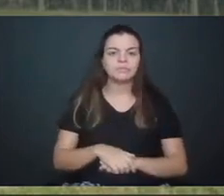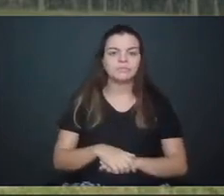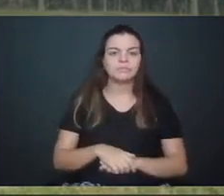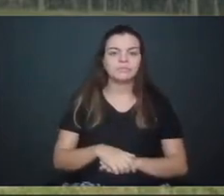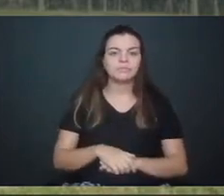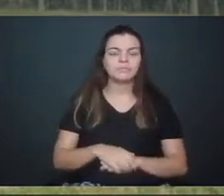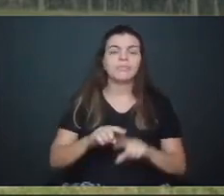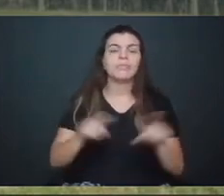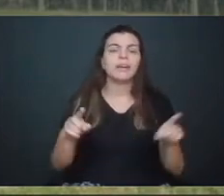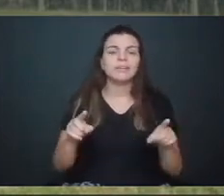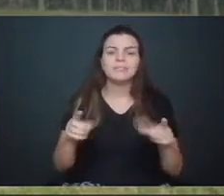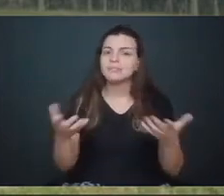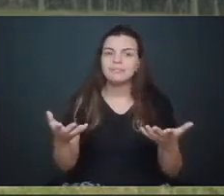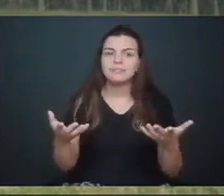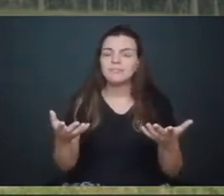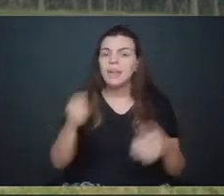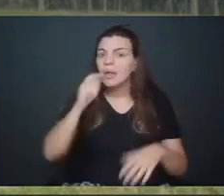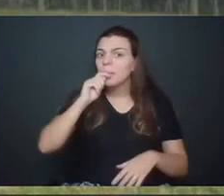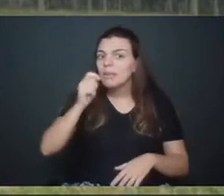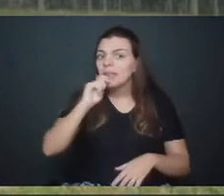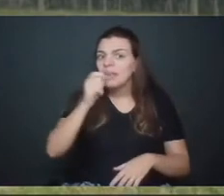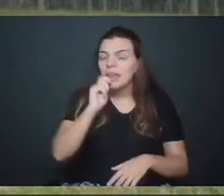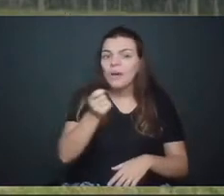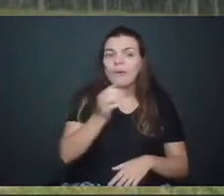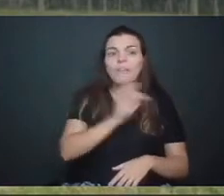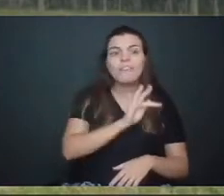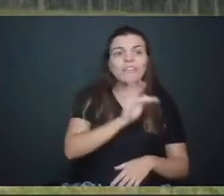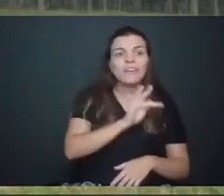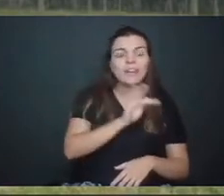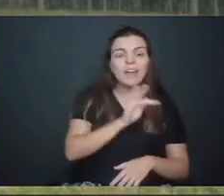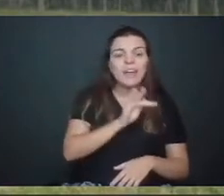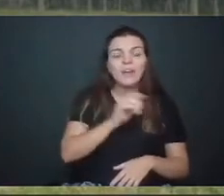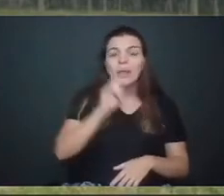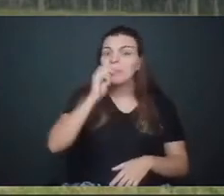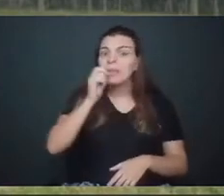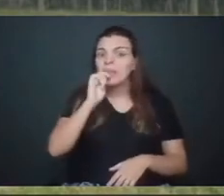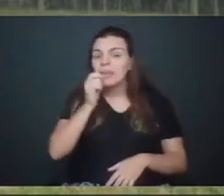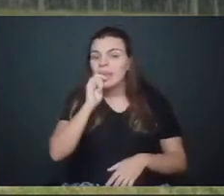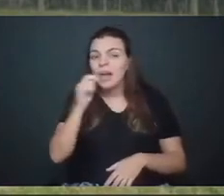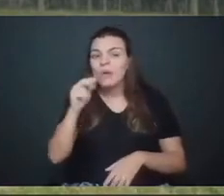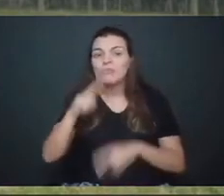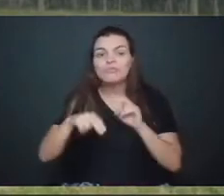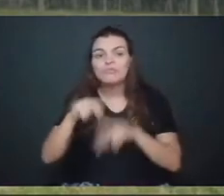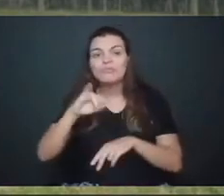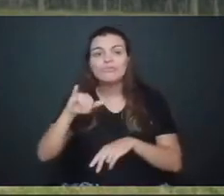Primeiro porque nós temos pinhão que cai em fevereiro e outro pinhão de outra variedade que cai em junho, julho. E eu,